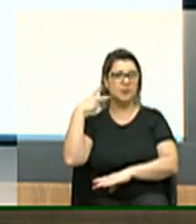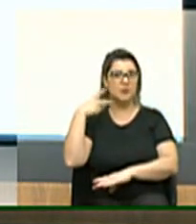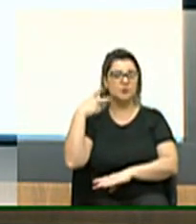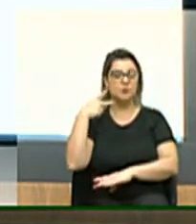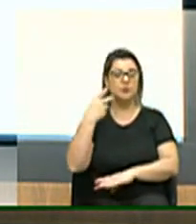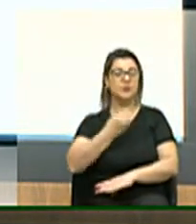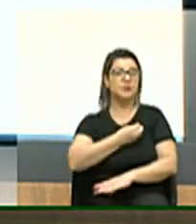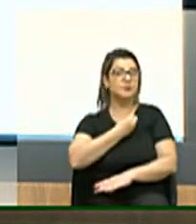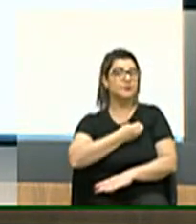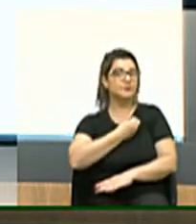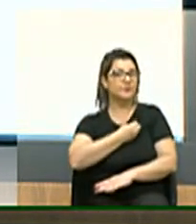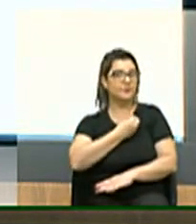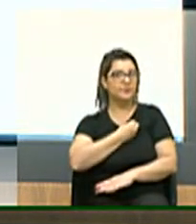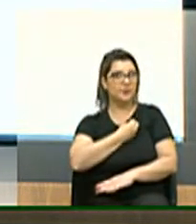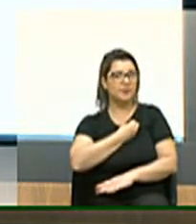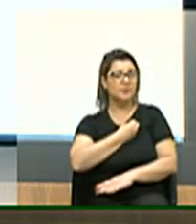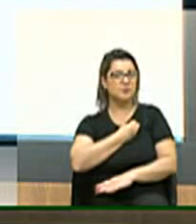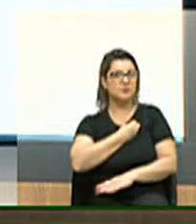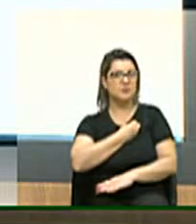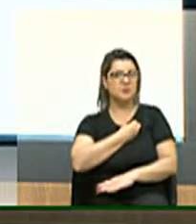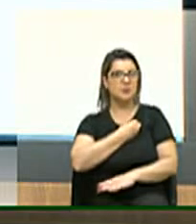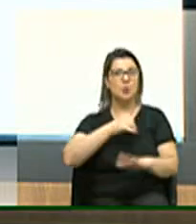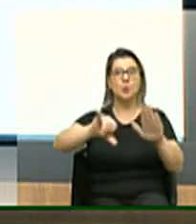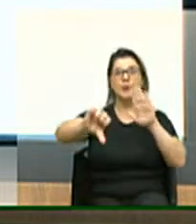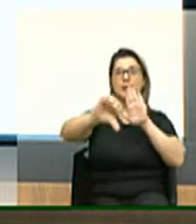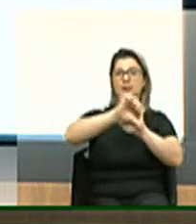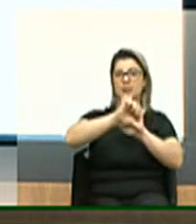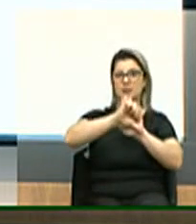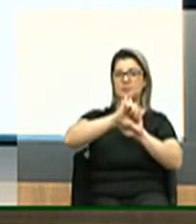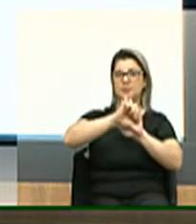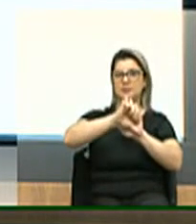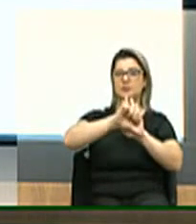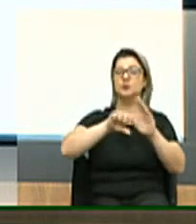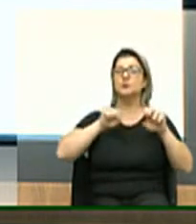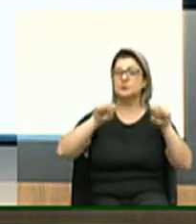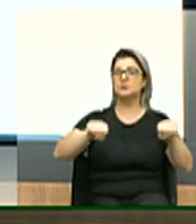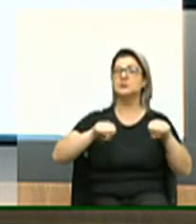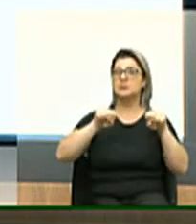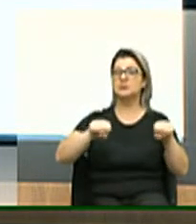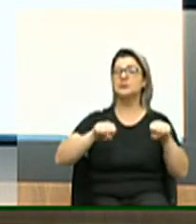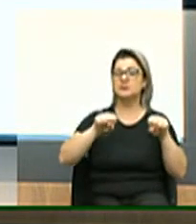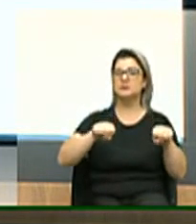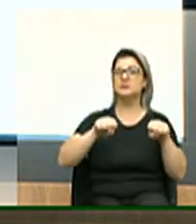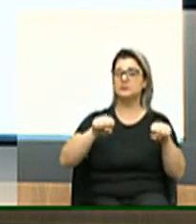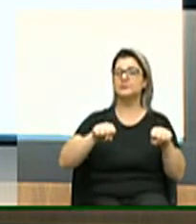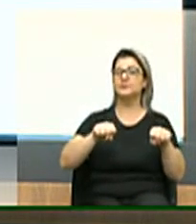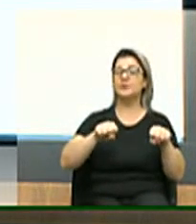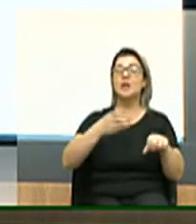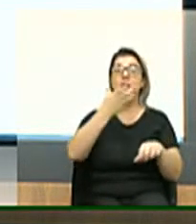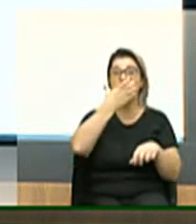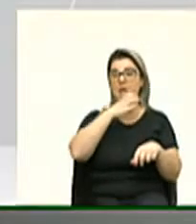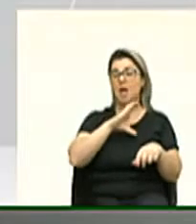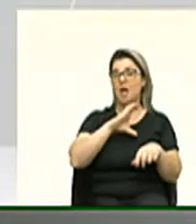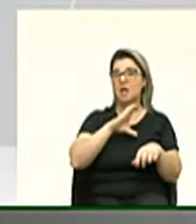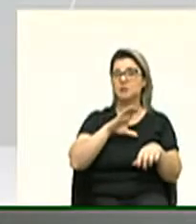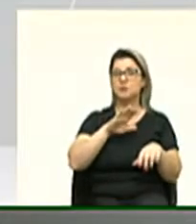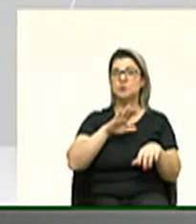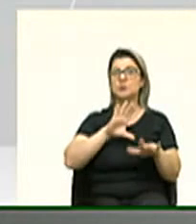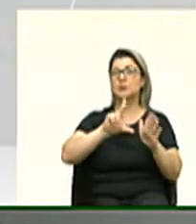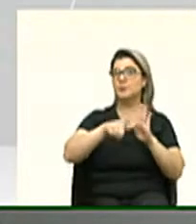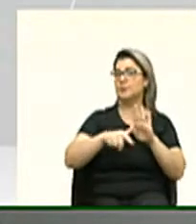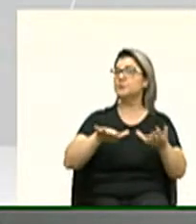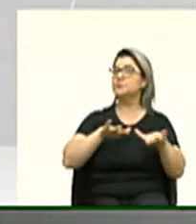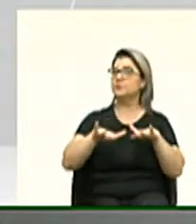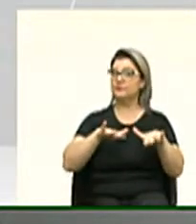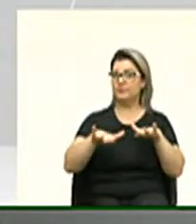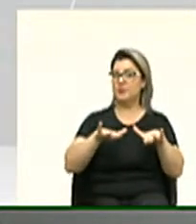aquele crime contra ciclistas, a intolerância nas ruas de Porto Alegre. E acho que daquele movimento que foi